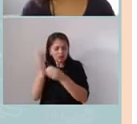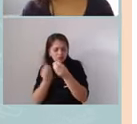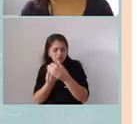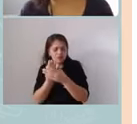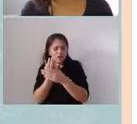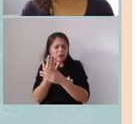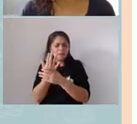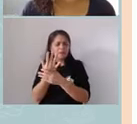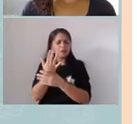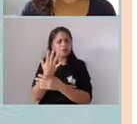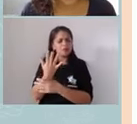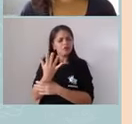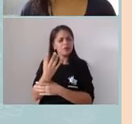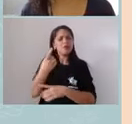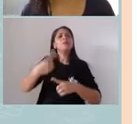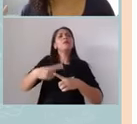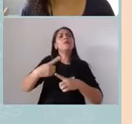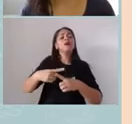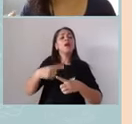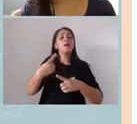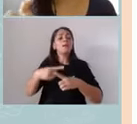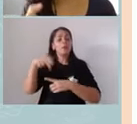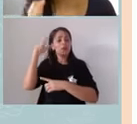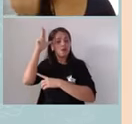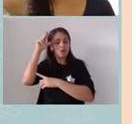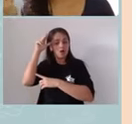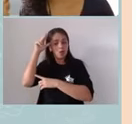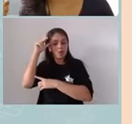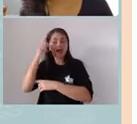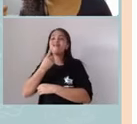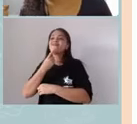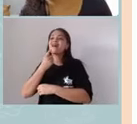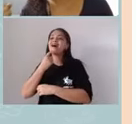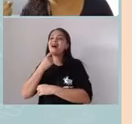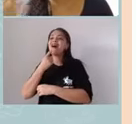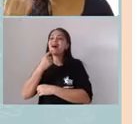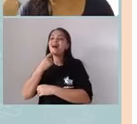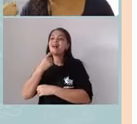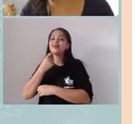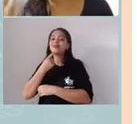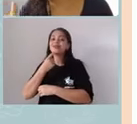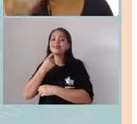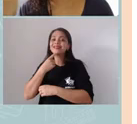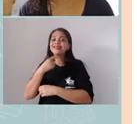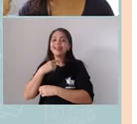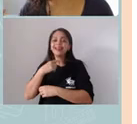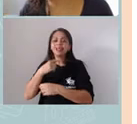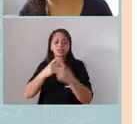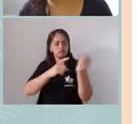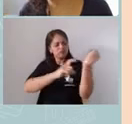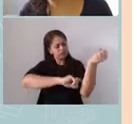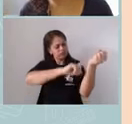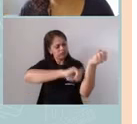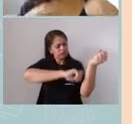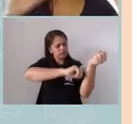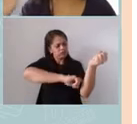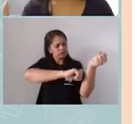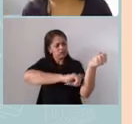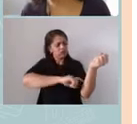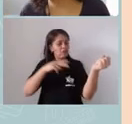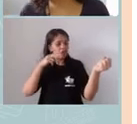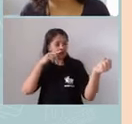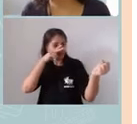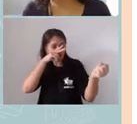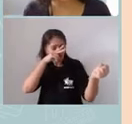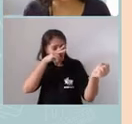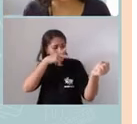quantidade de sangue ali circulando. E aí é possível você conseguir tirar um pouco desse sangue, né? Conseguir extrair esse soro sem